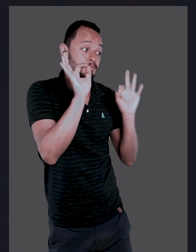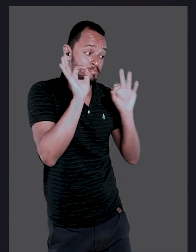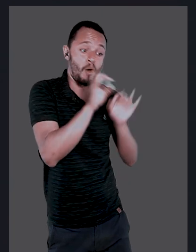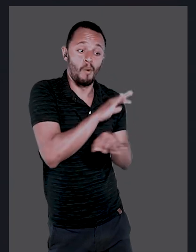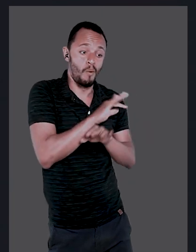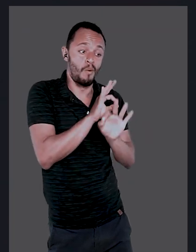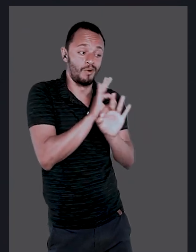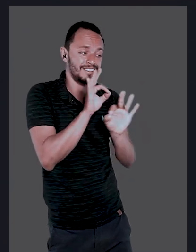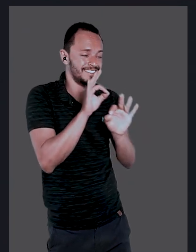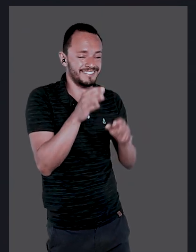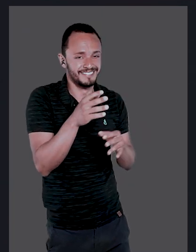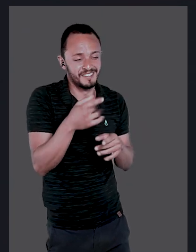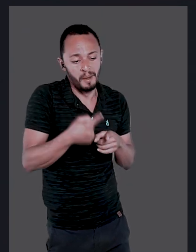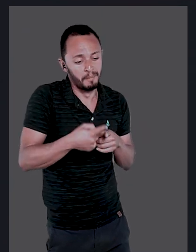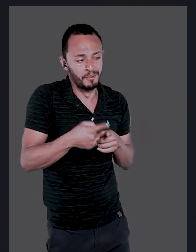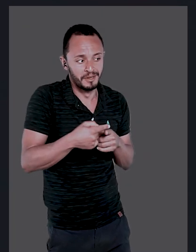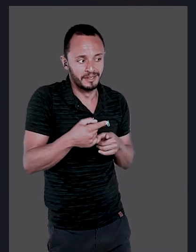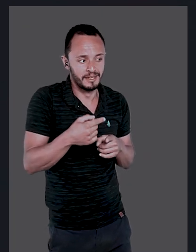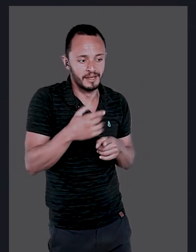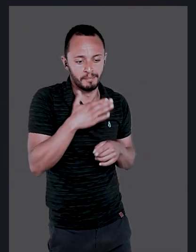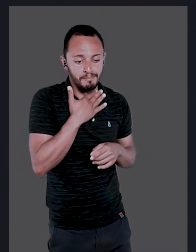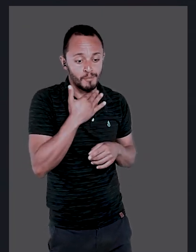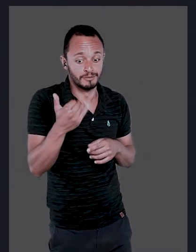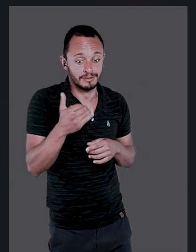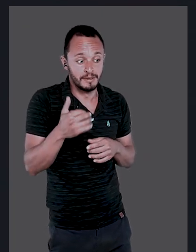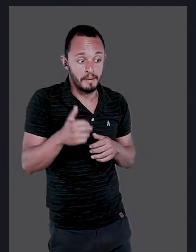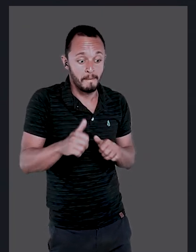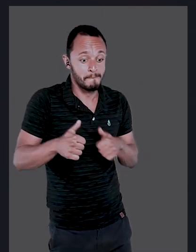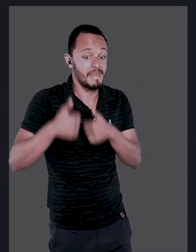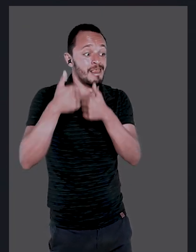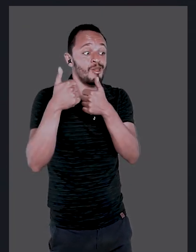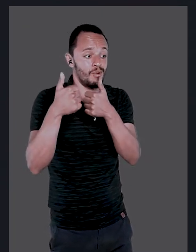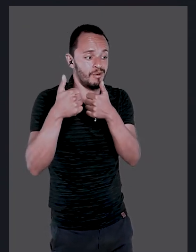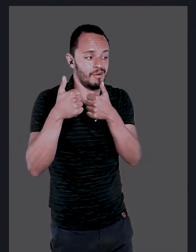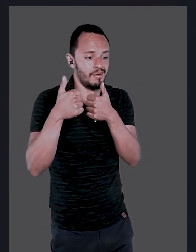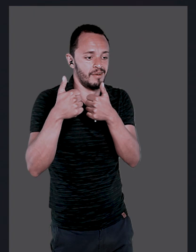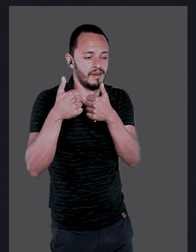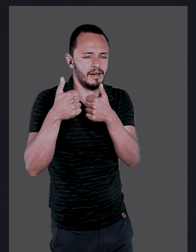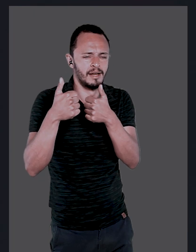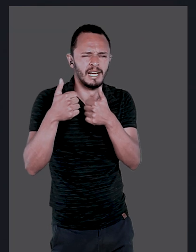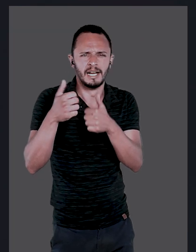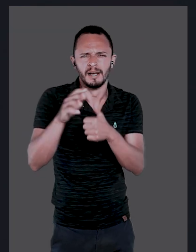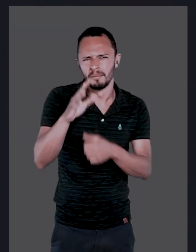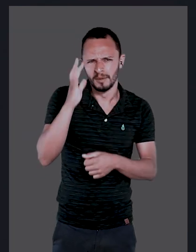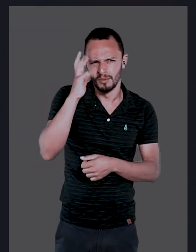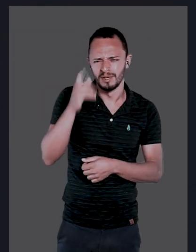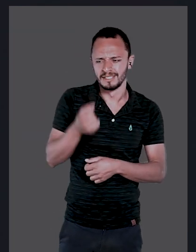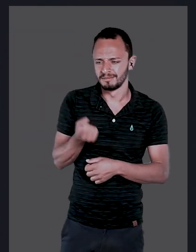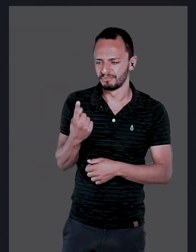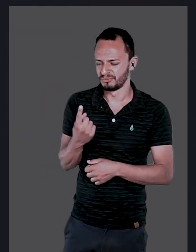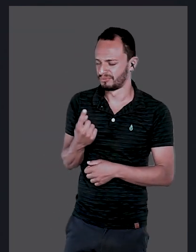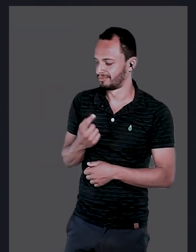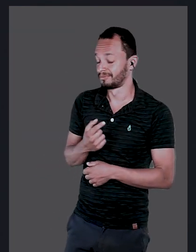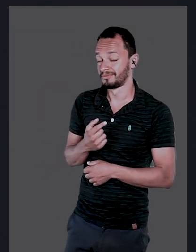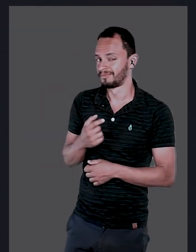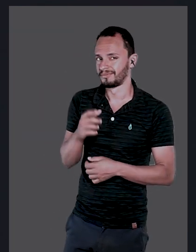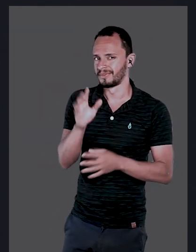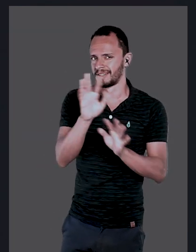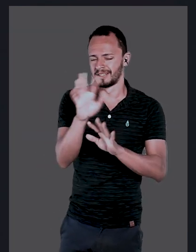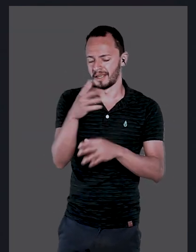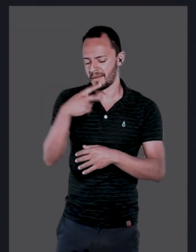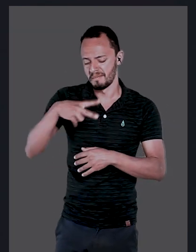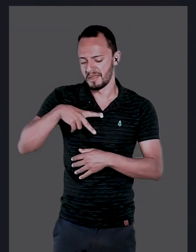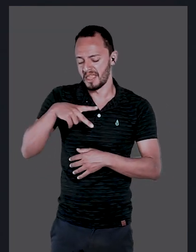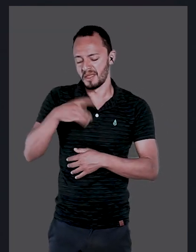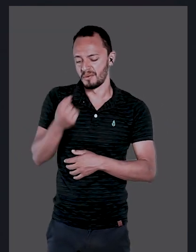Tenho muita expectativa em relação à morte. Eu acho que a morte vai ser melhor do que nós podemos imaginar. Mas isso é uma